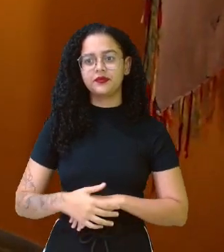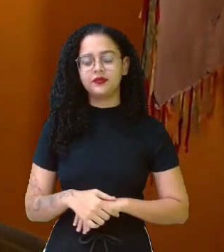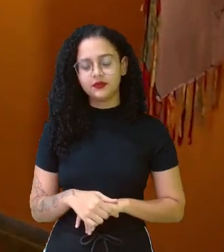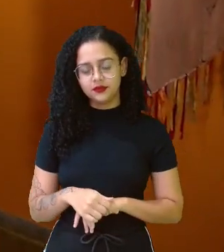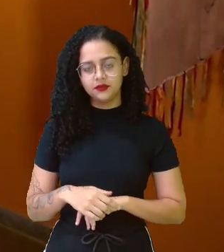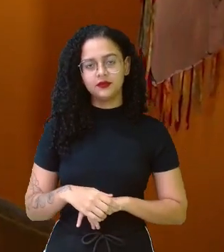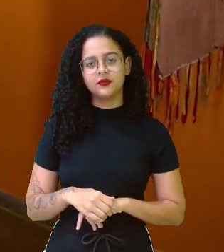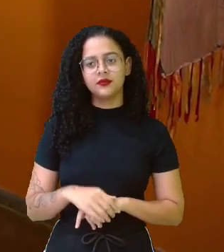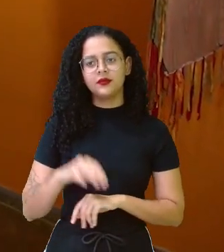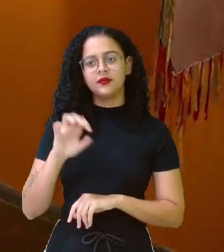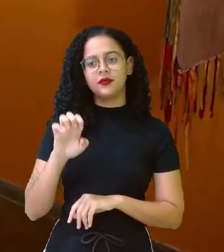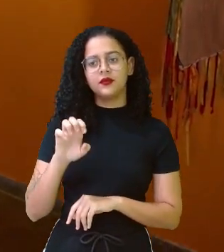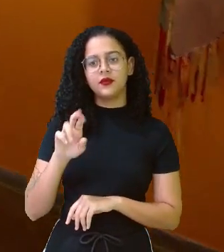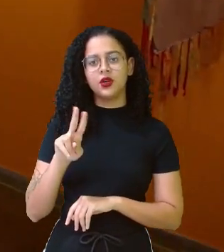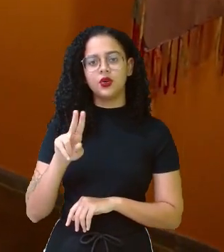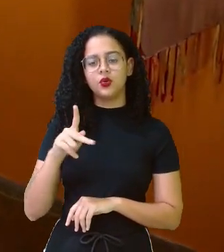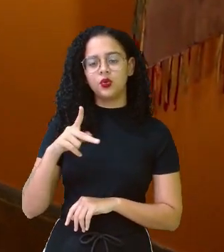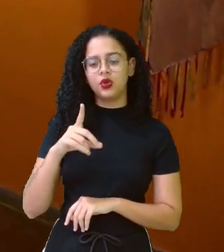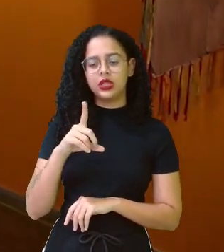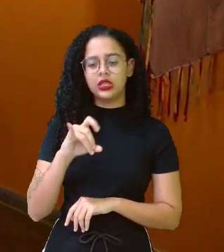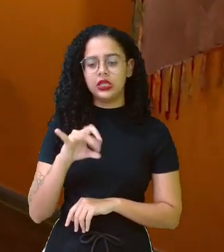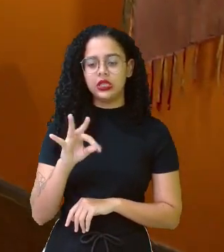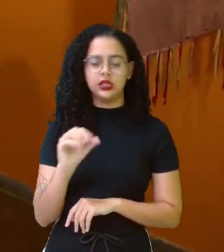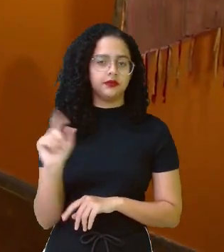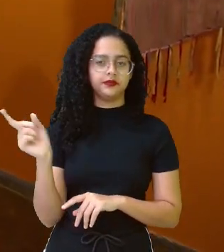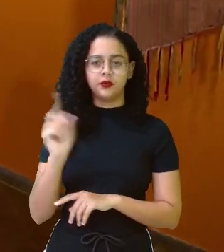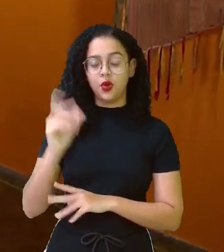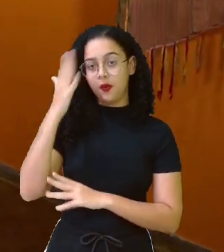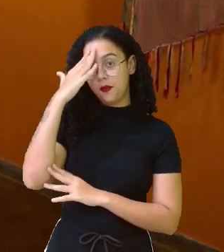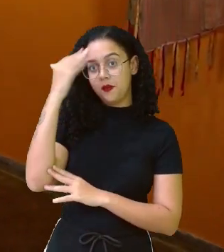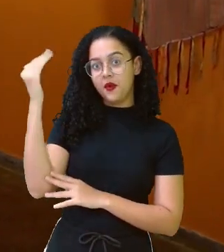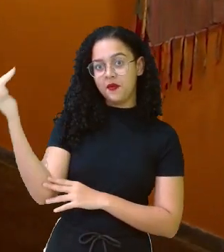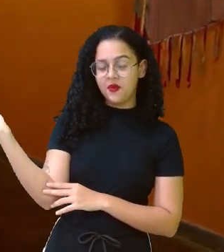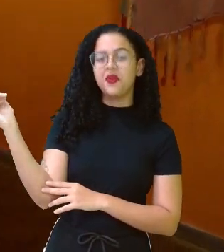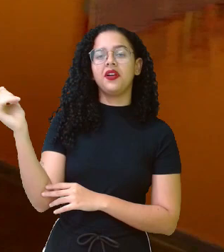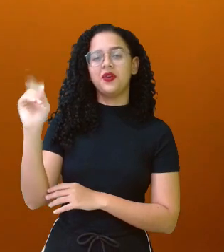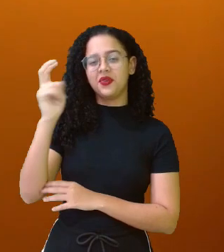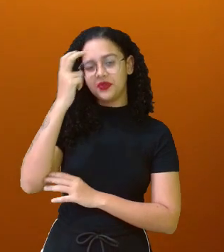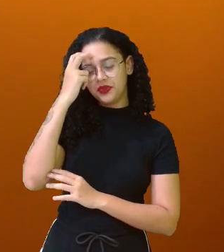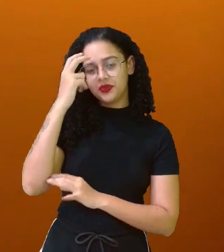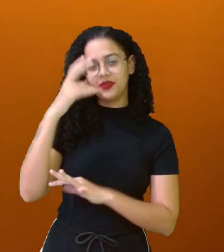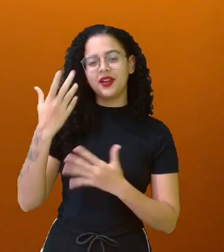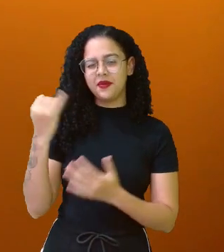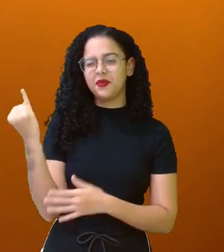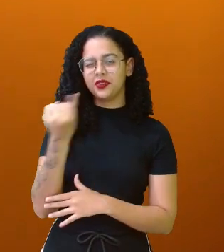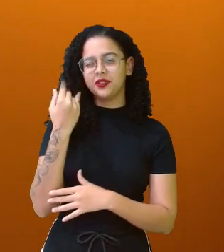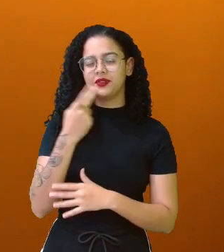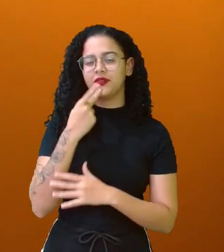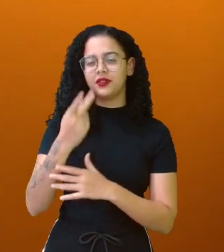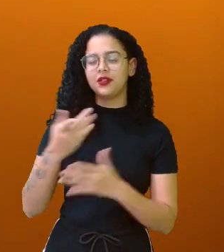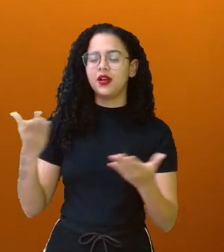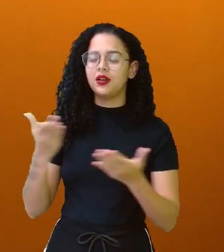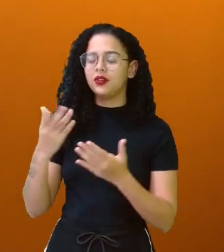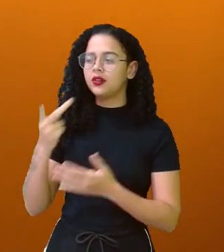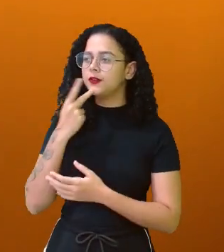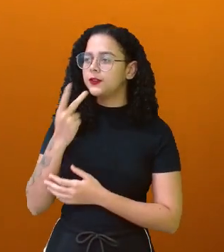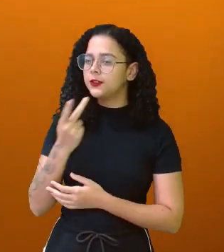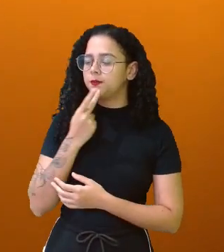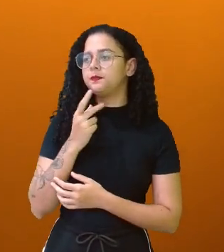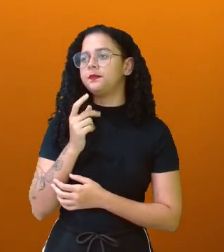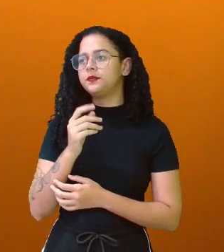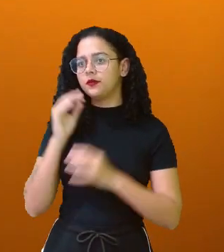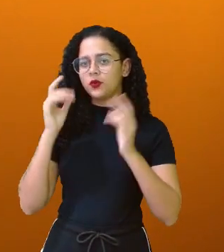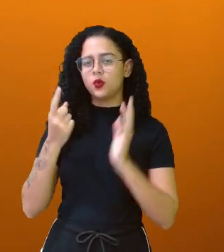erudita e muito mais uma cultura popular. Isso é um ponto muito interessante a ser destacado. E nessa parte, né, fechando essa parte, vamos dizer assim,